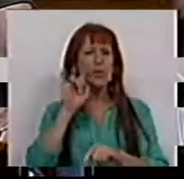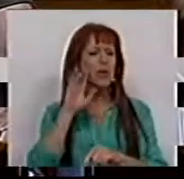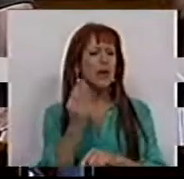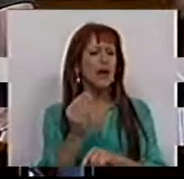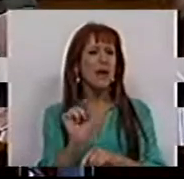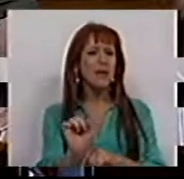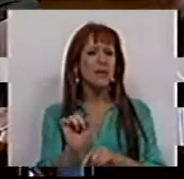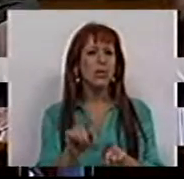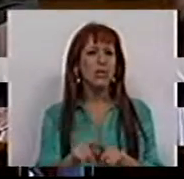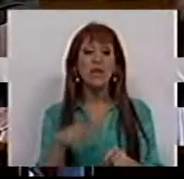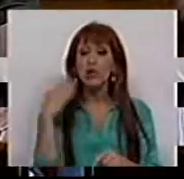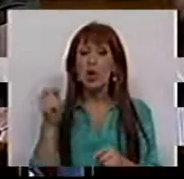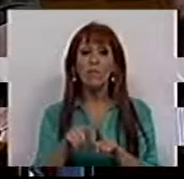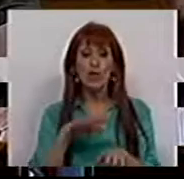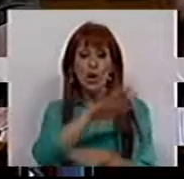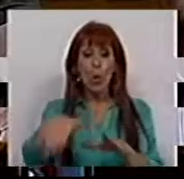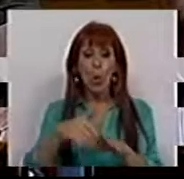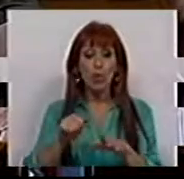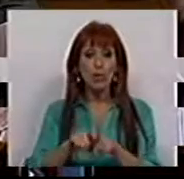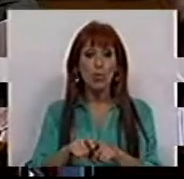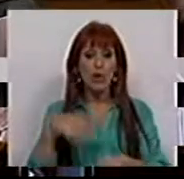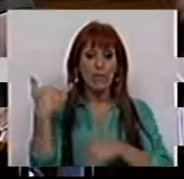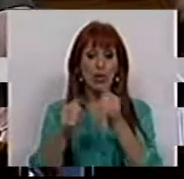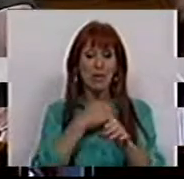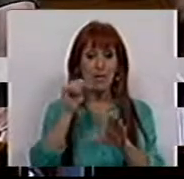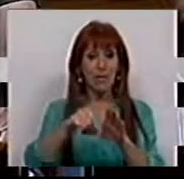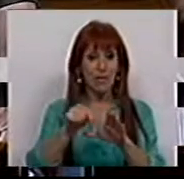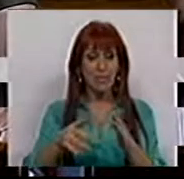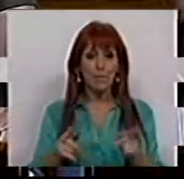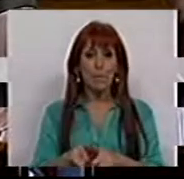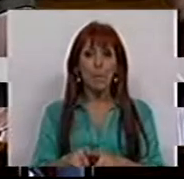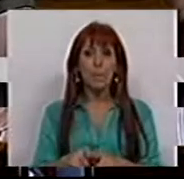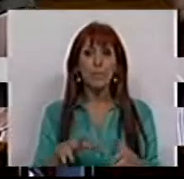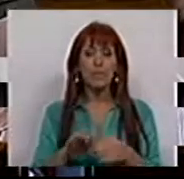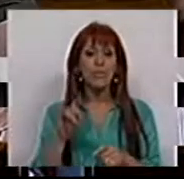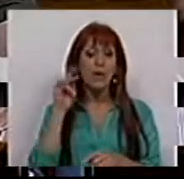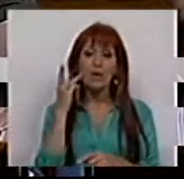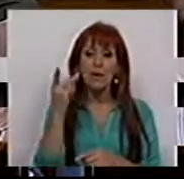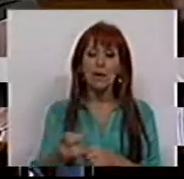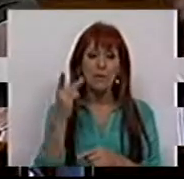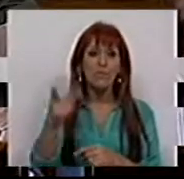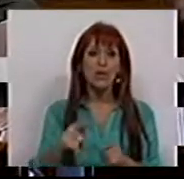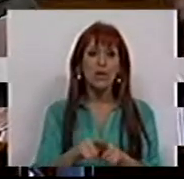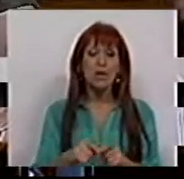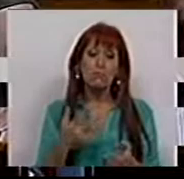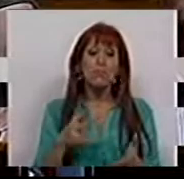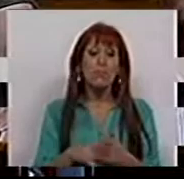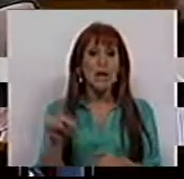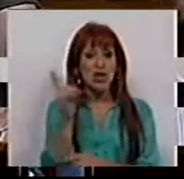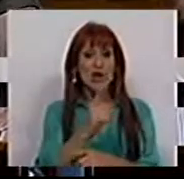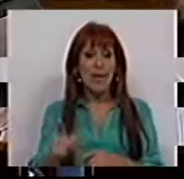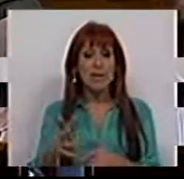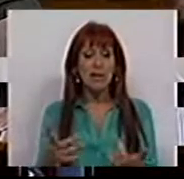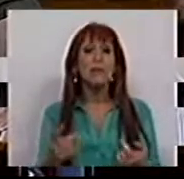de crianças e jovens em contexto de violência doméstica. A suspensão de visitas é ainda uma verdadeira